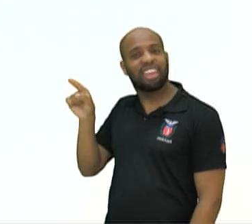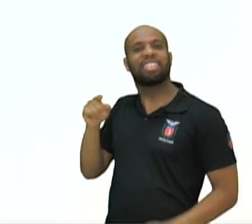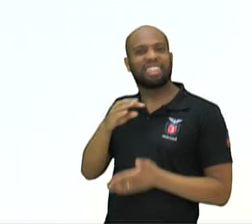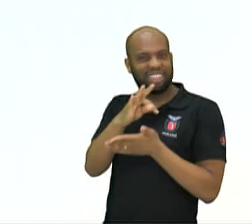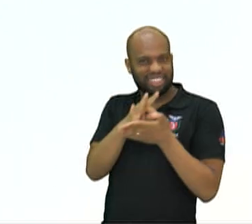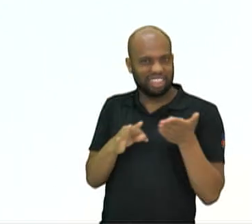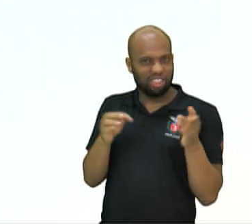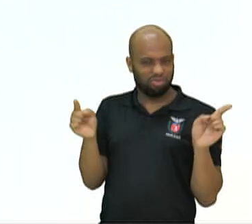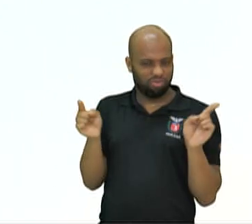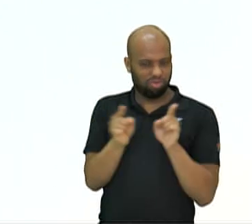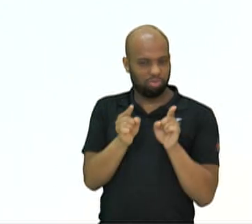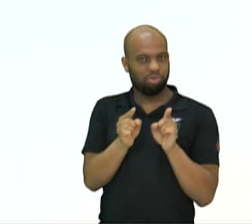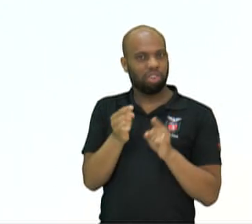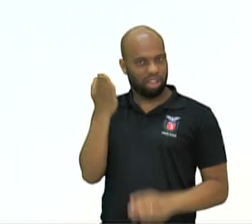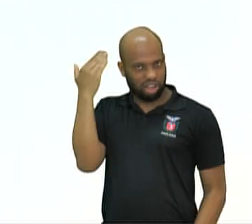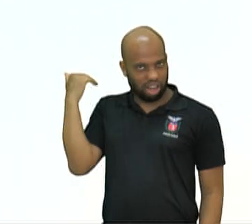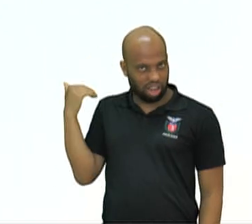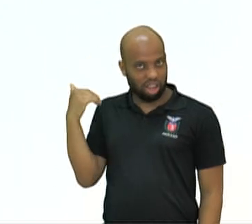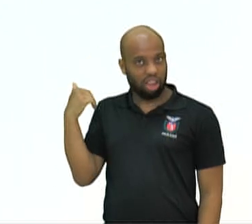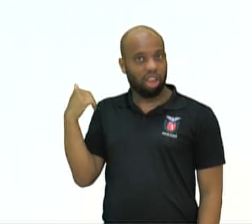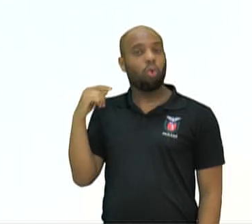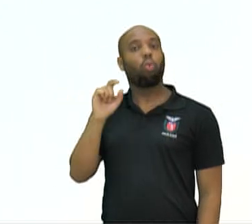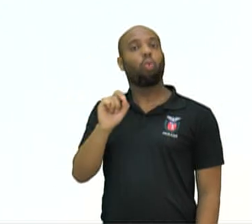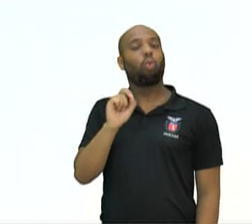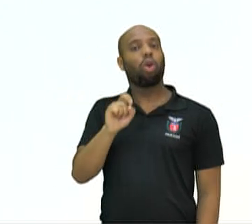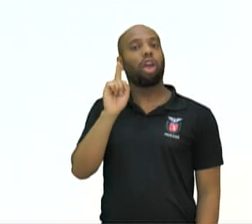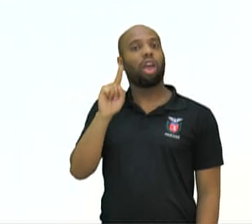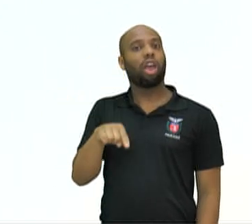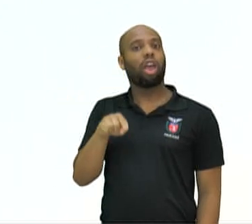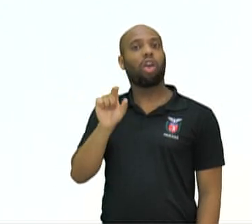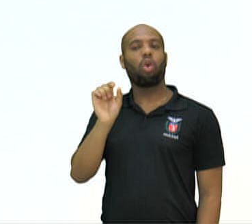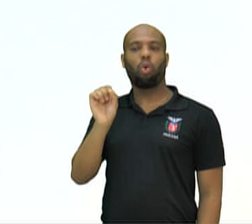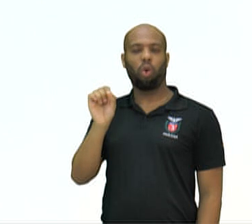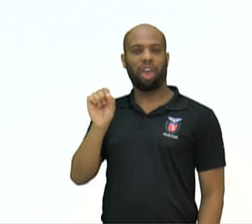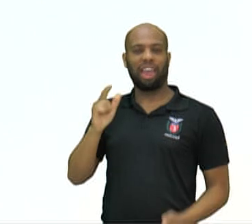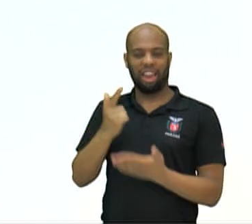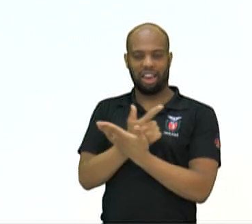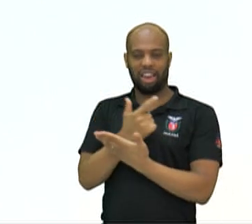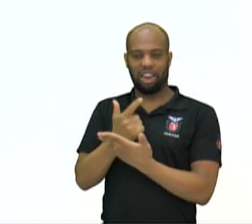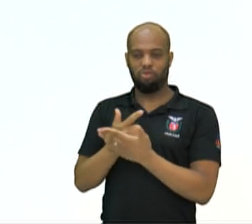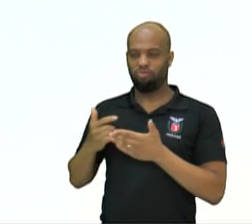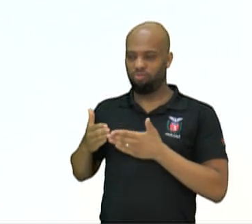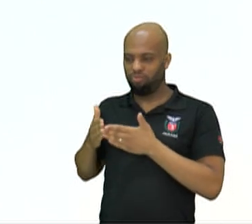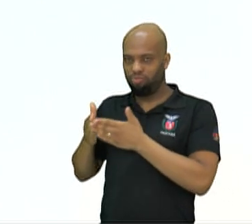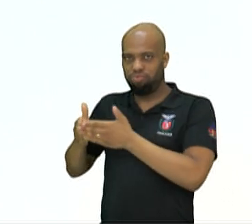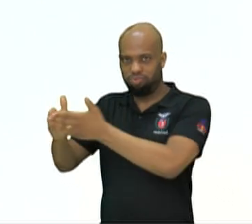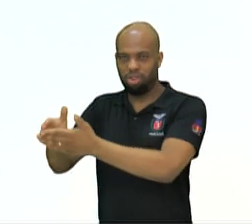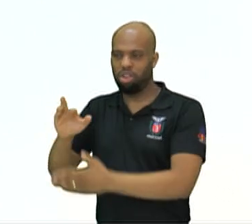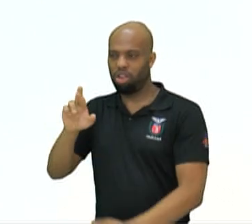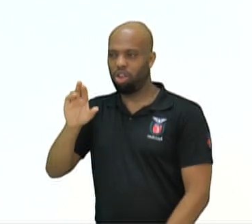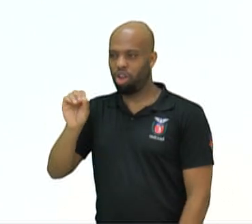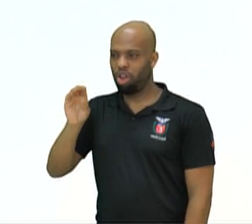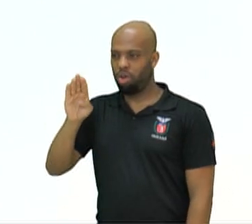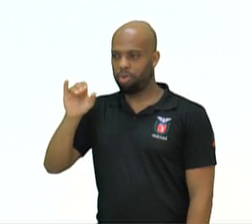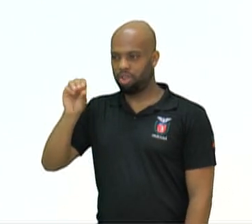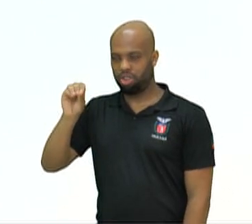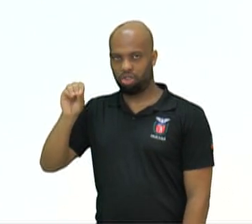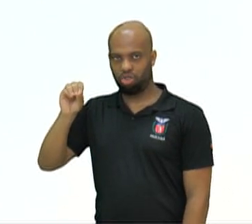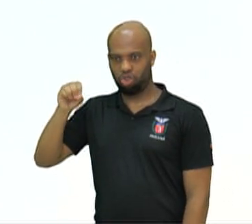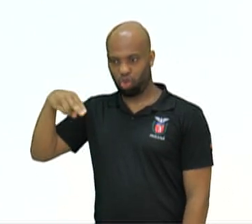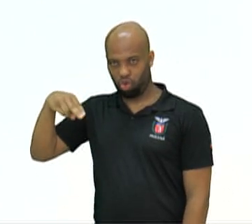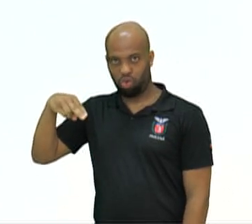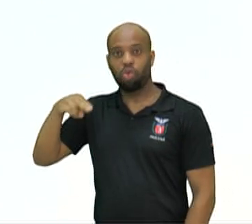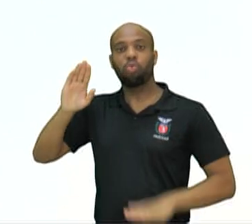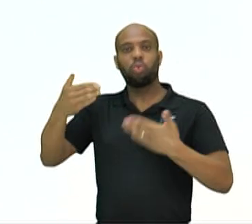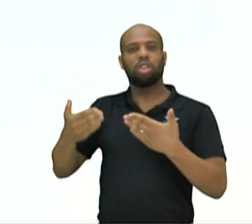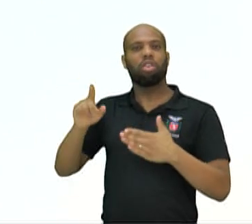trecho aqui, turma, é da obra de As Aventuras de Robinson Crusoe. A expressão camarada